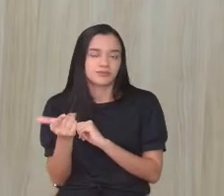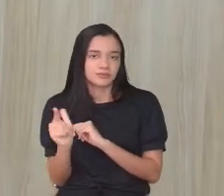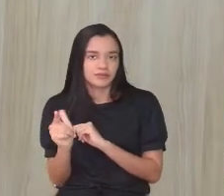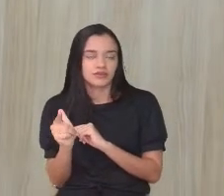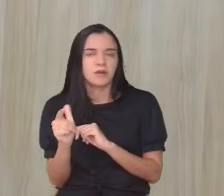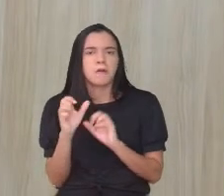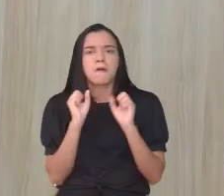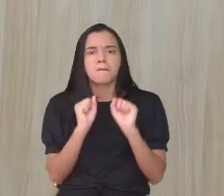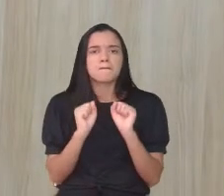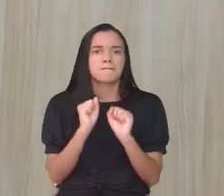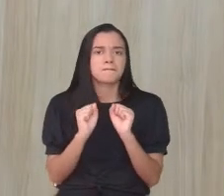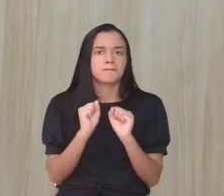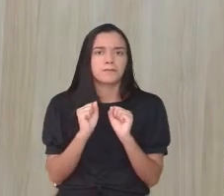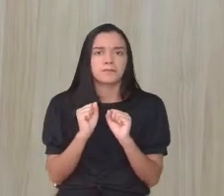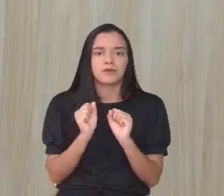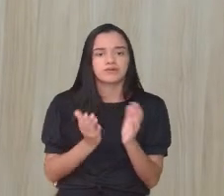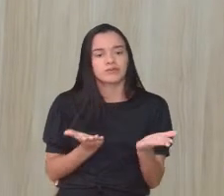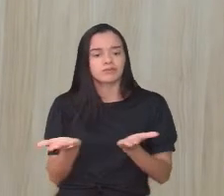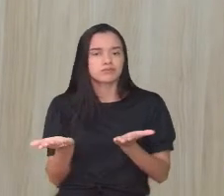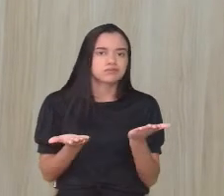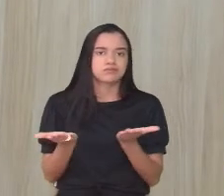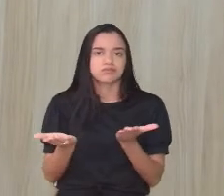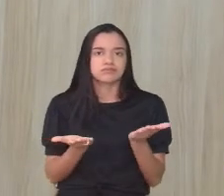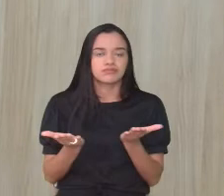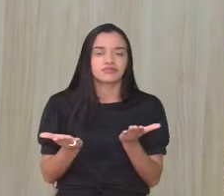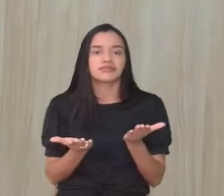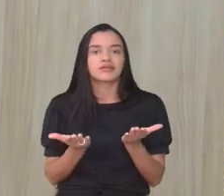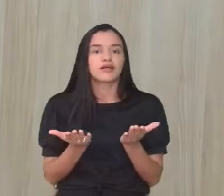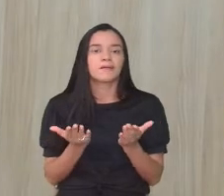pode ter aí esse meio termo, que é a junção do